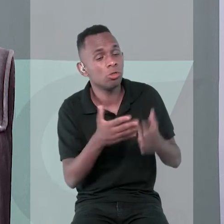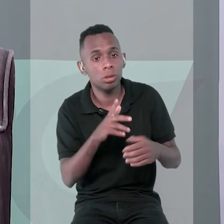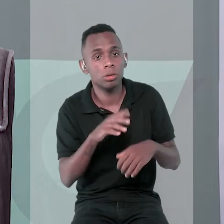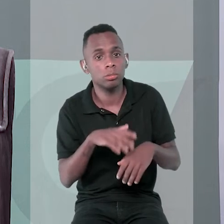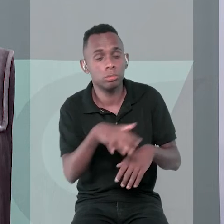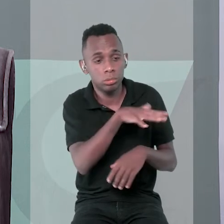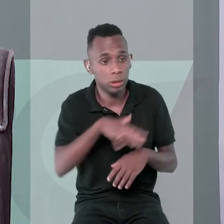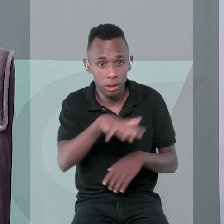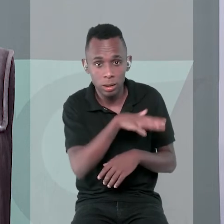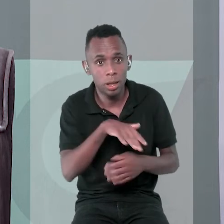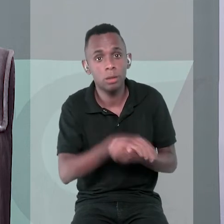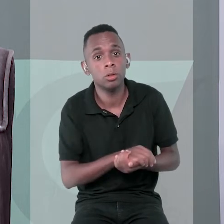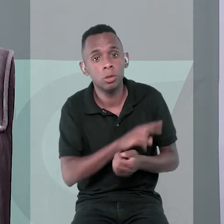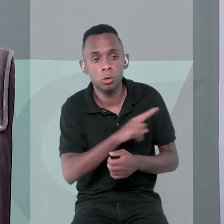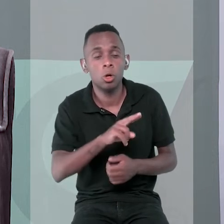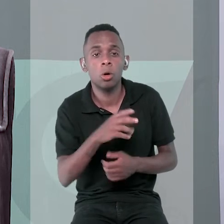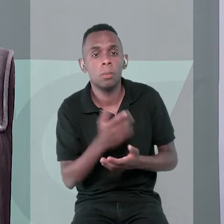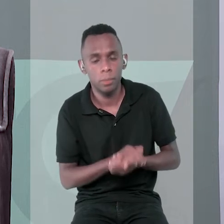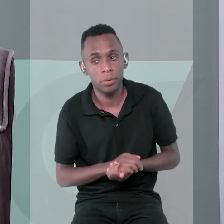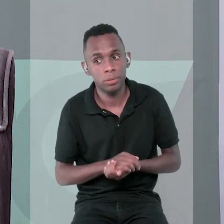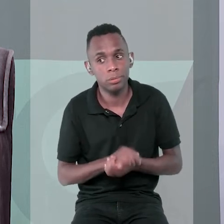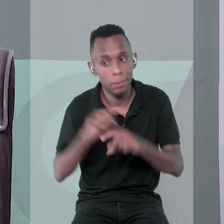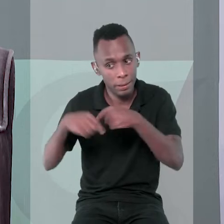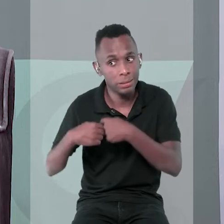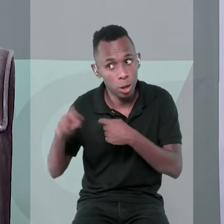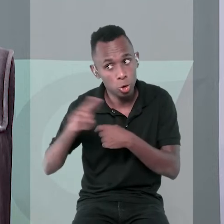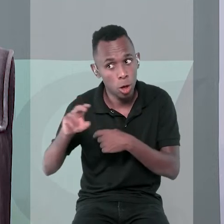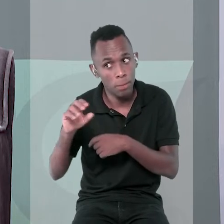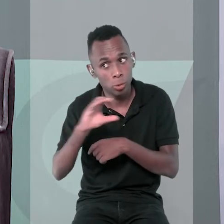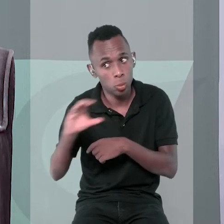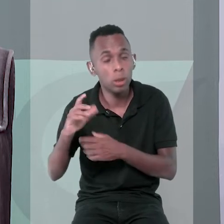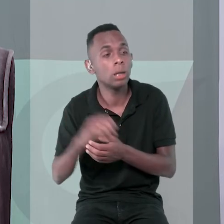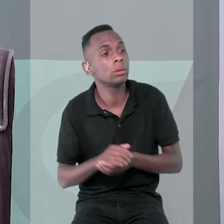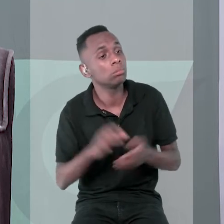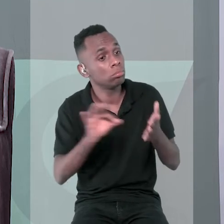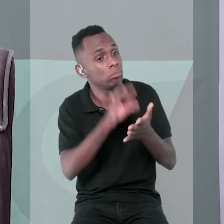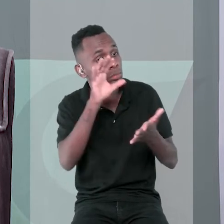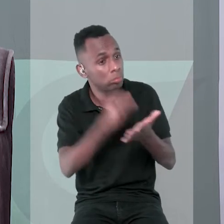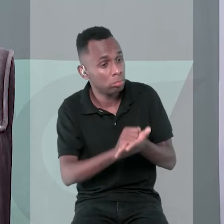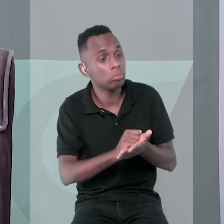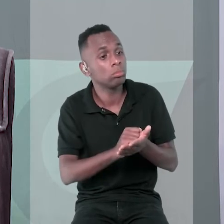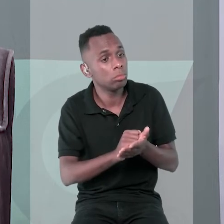Cachoeira, pegou até o nome do cunhado, Medeiros, foi lá, listou no exército.